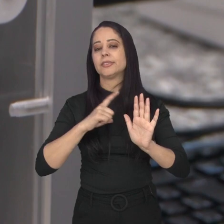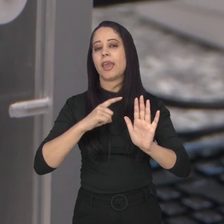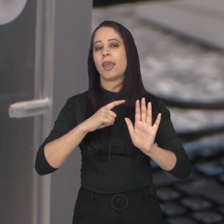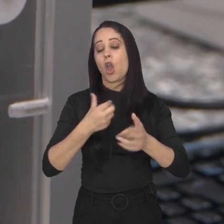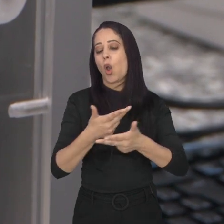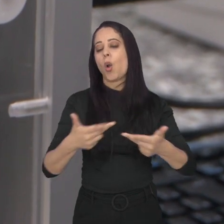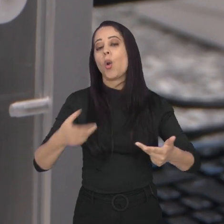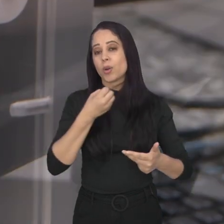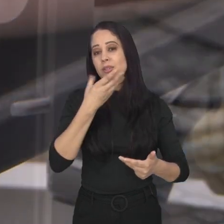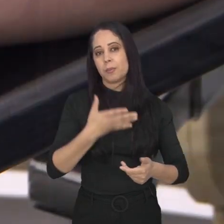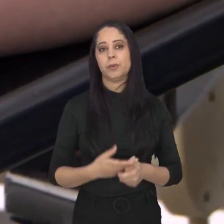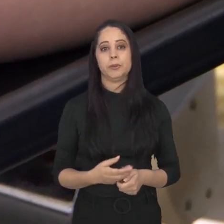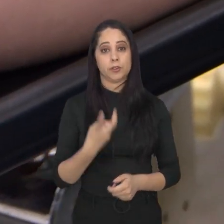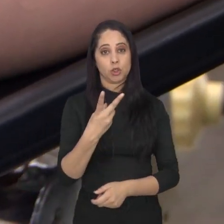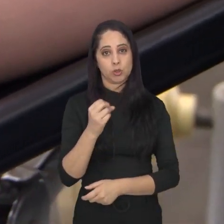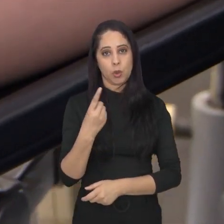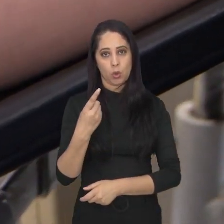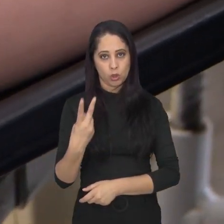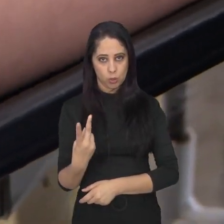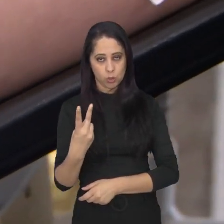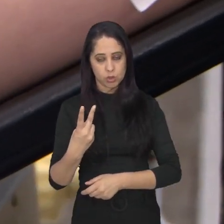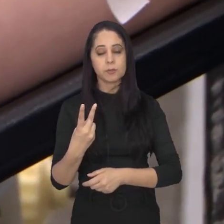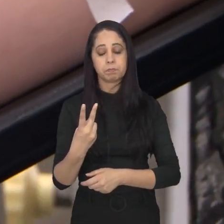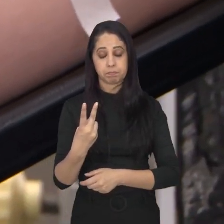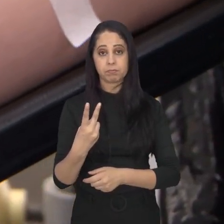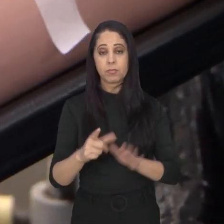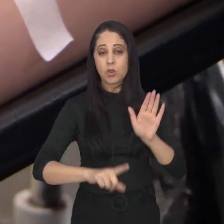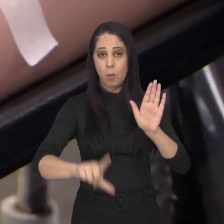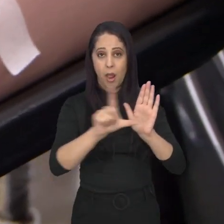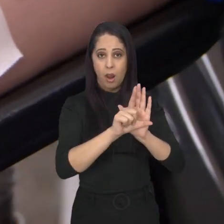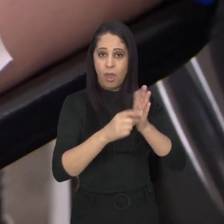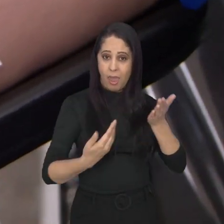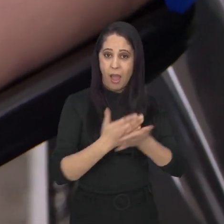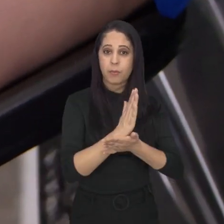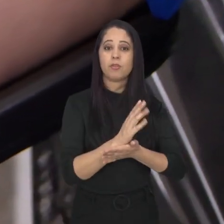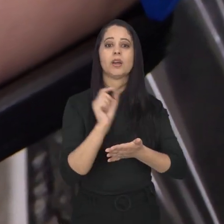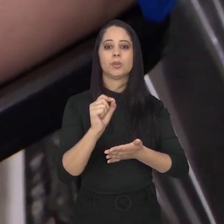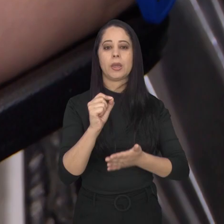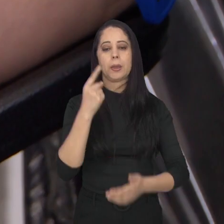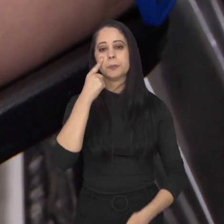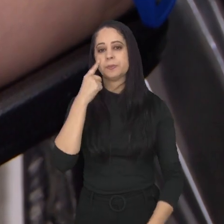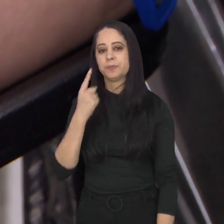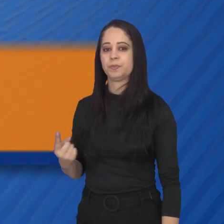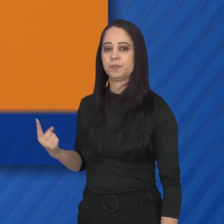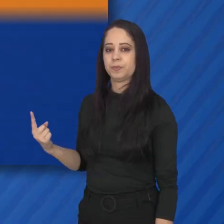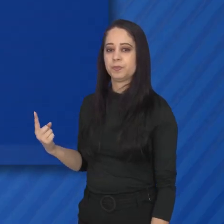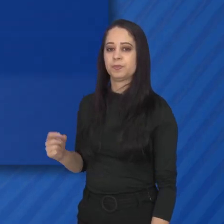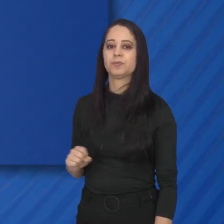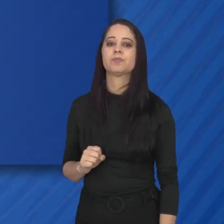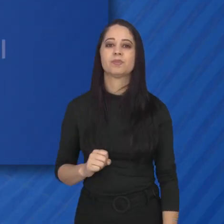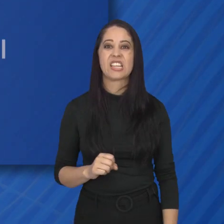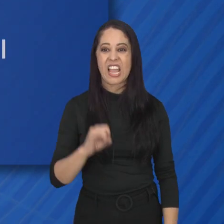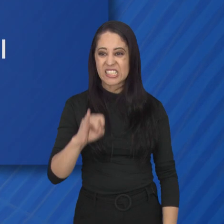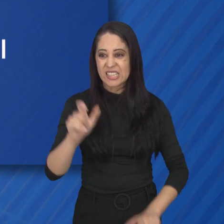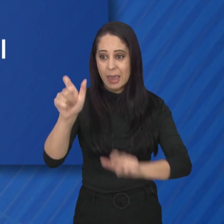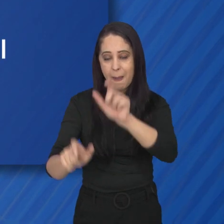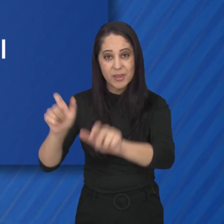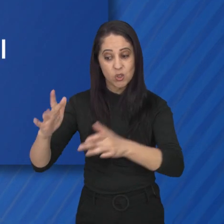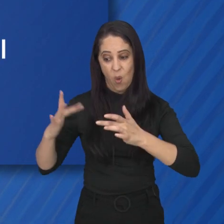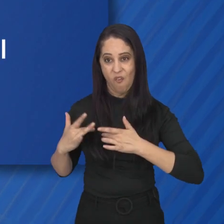de resfriamento. Aqui começa o trabalho técnico. O sangue é dividido em 3 elementos: hemácias, plaquetas e